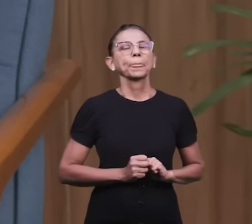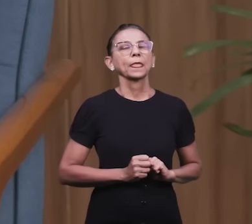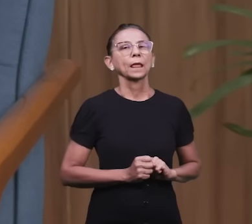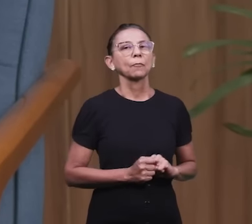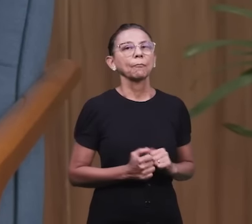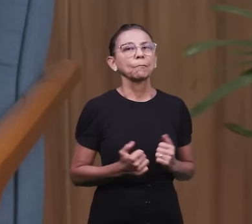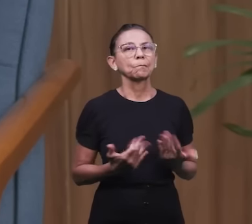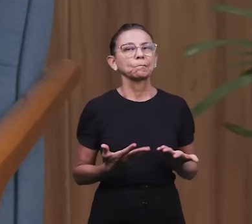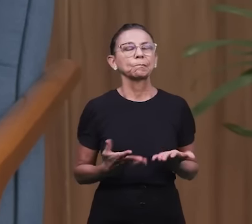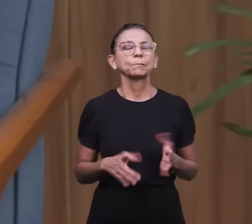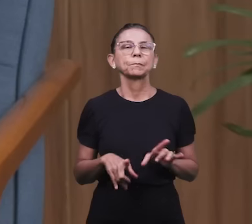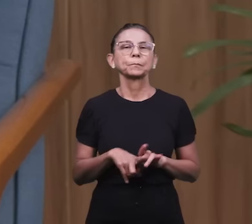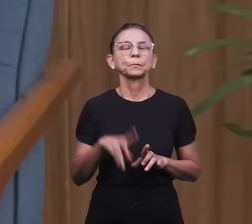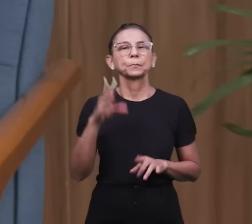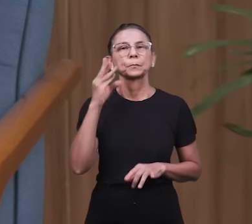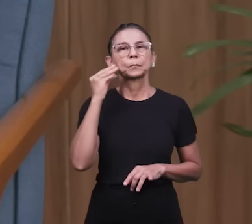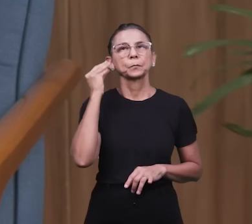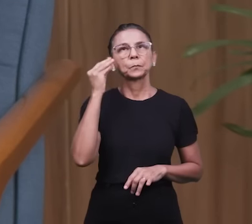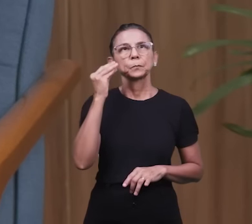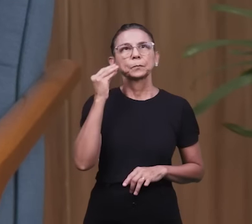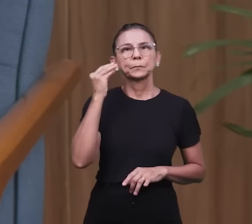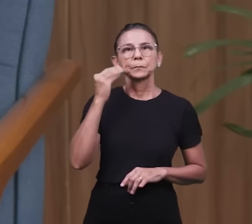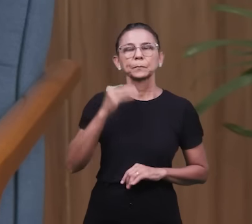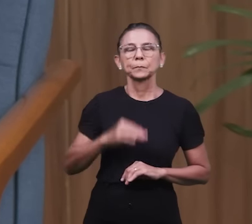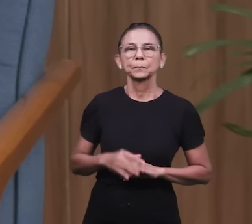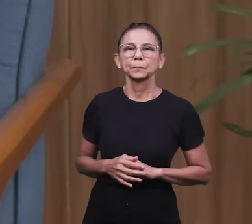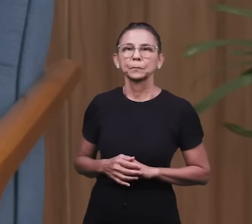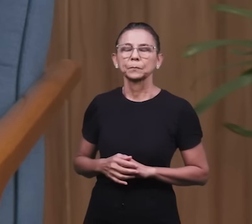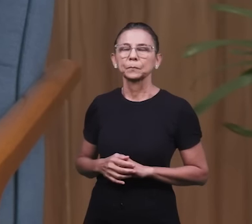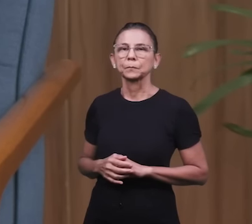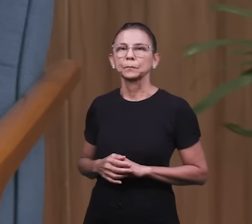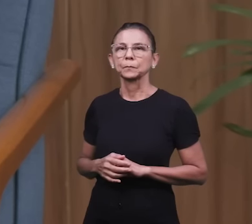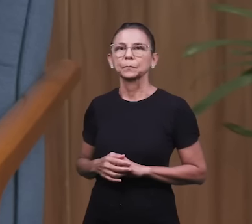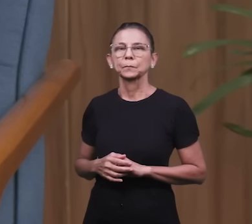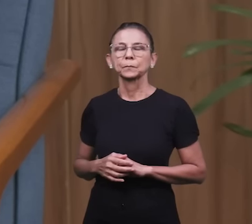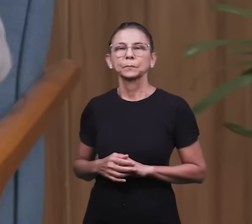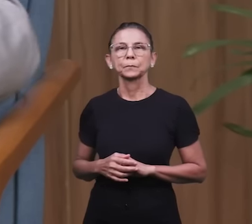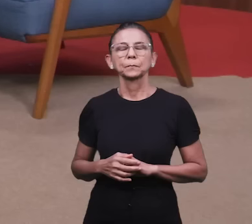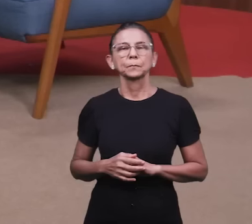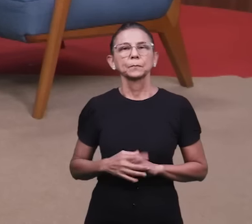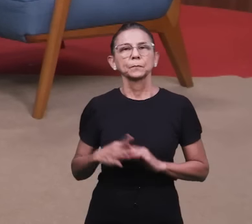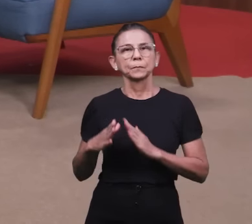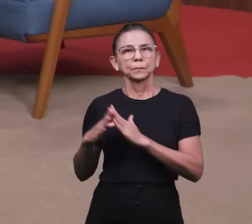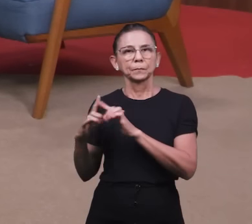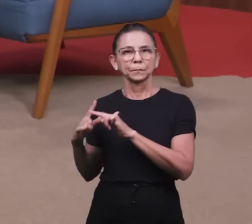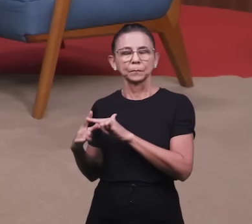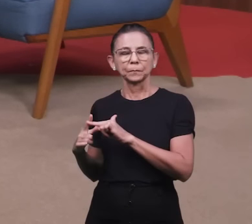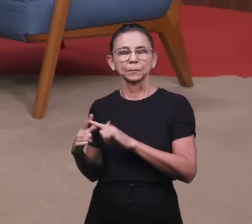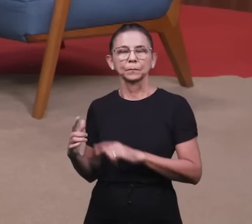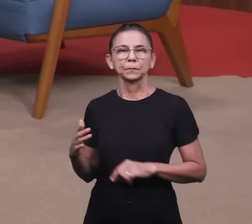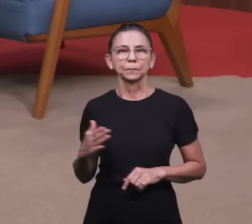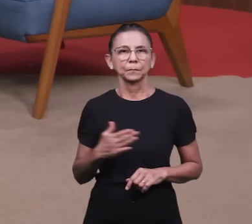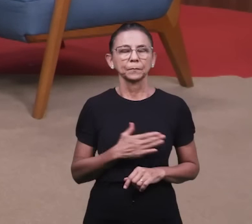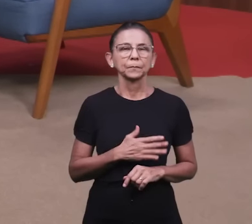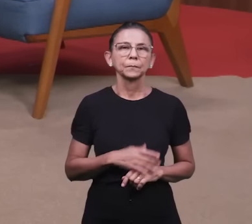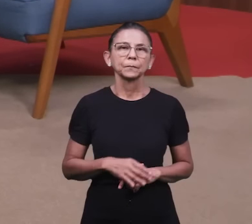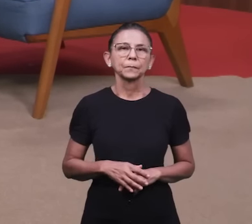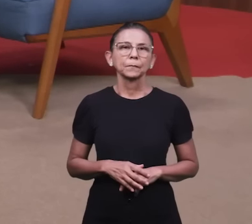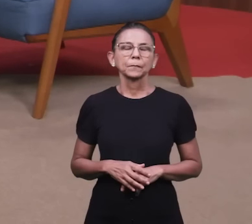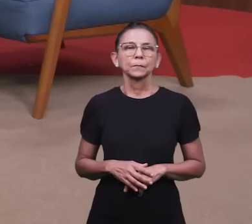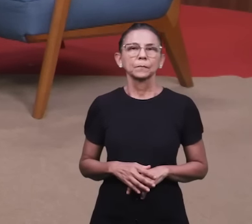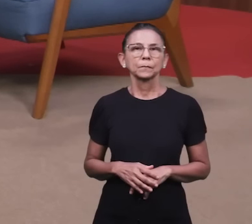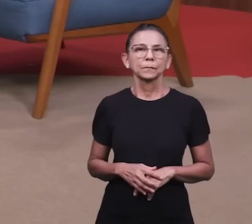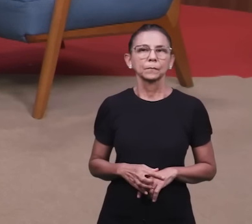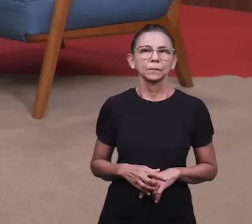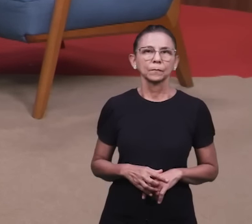e a igreja sai e a experiência vivida Ali pela igreja há um aspecto no Êxodo e aqui